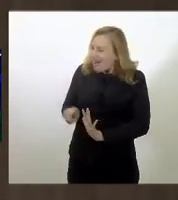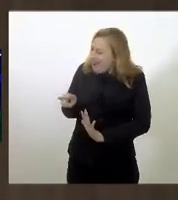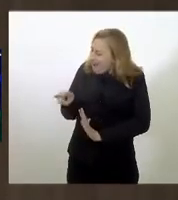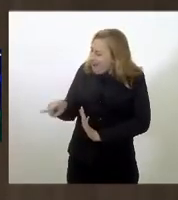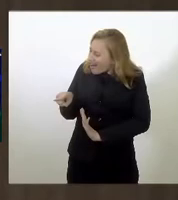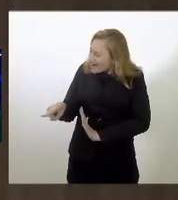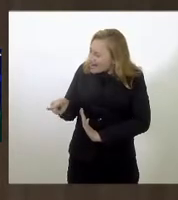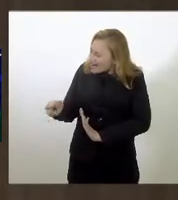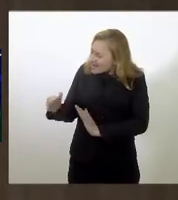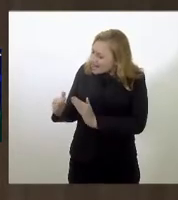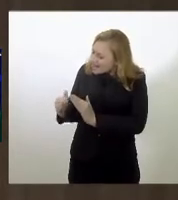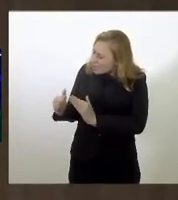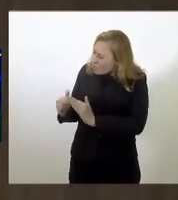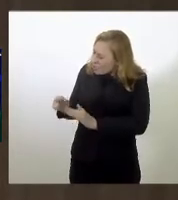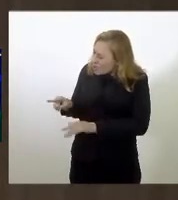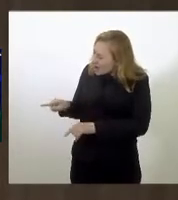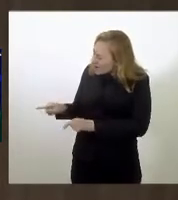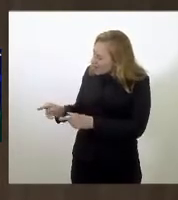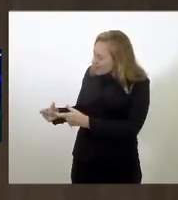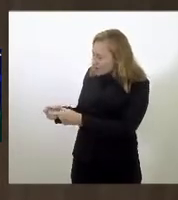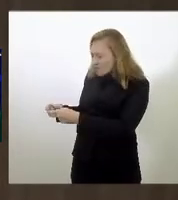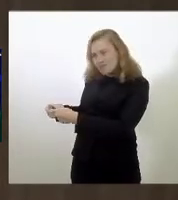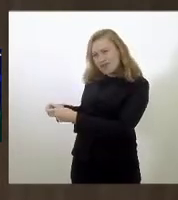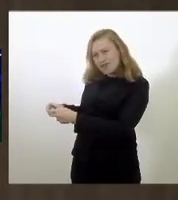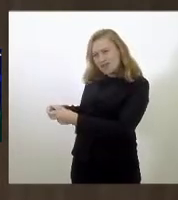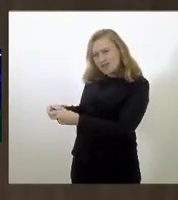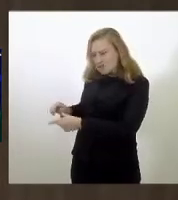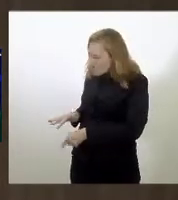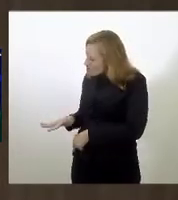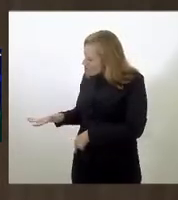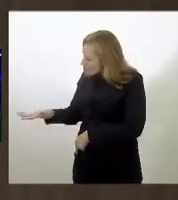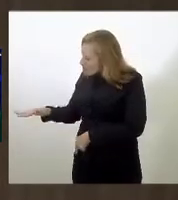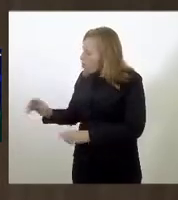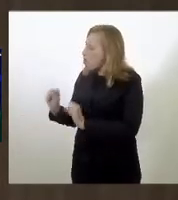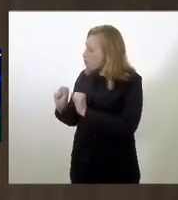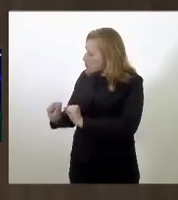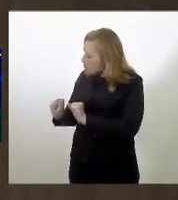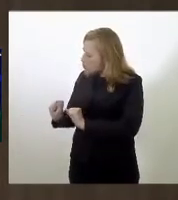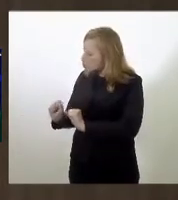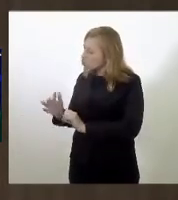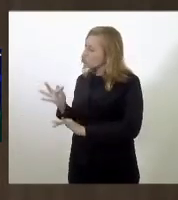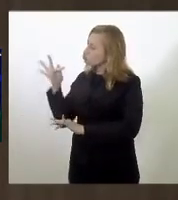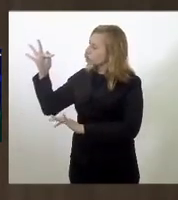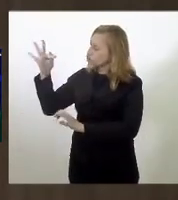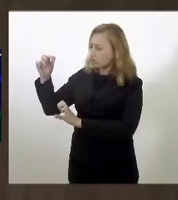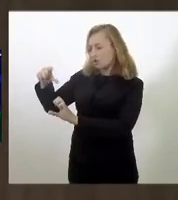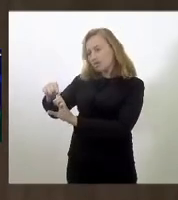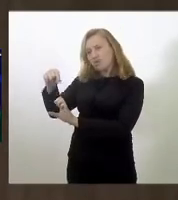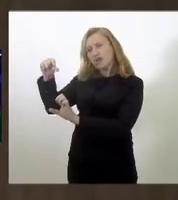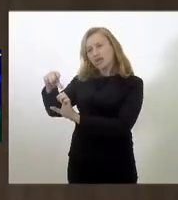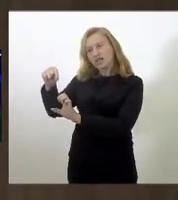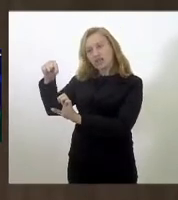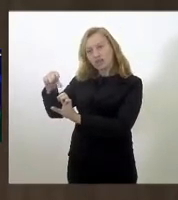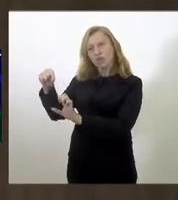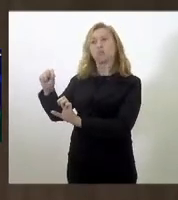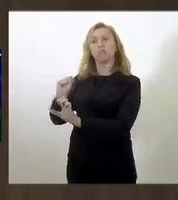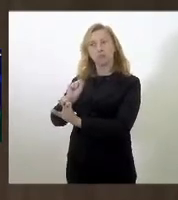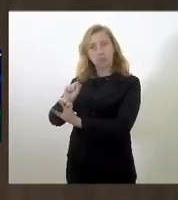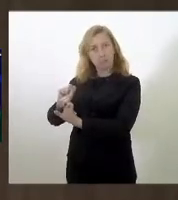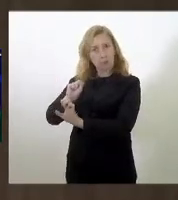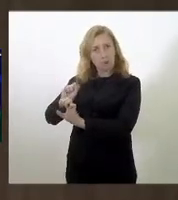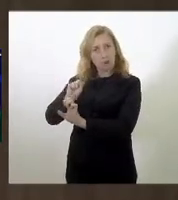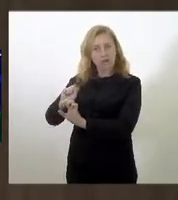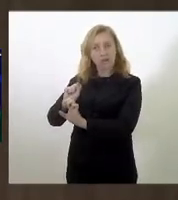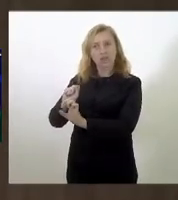que mora lá naquele pedacinho, que ele possa virar um empreendedor, que ele possa buscar